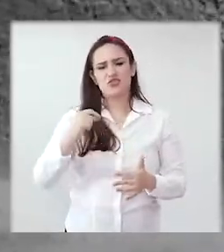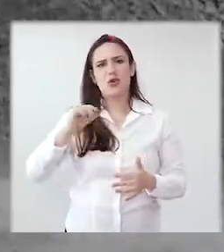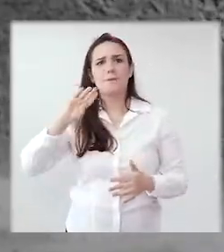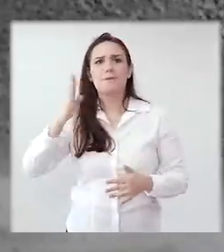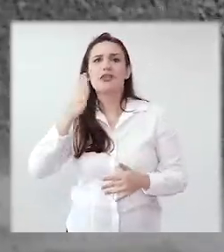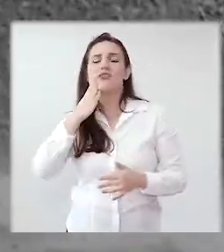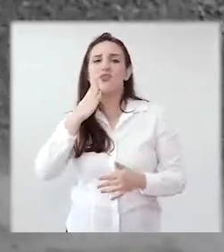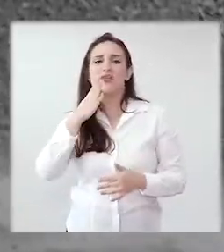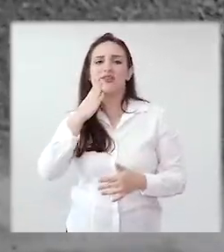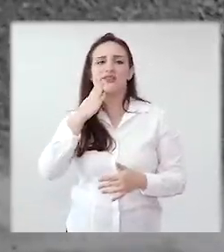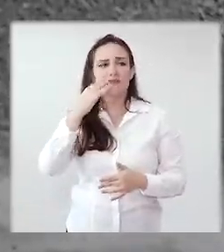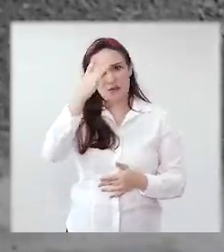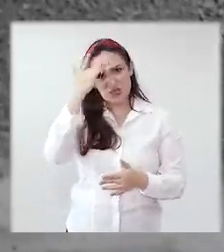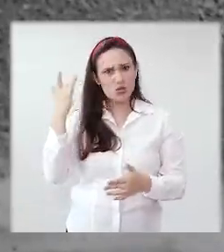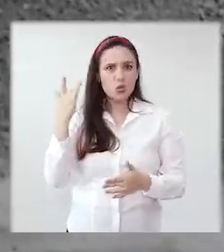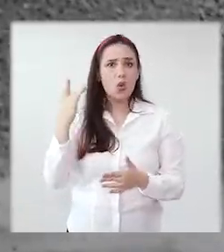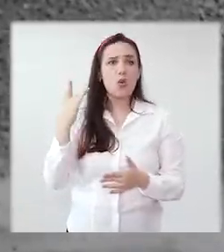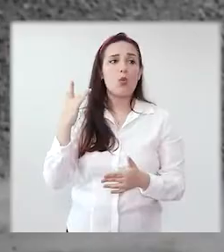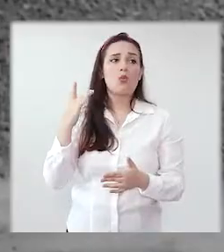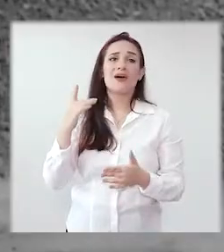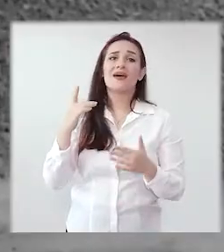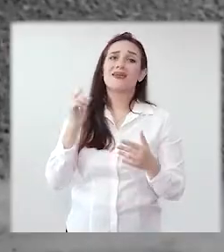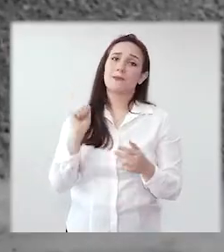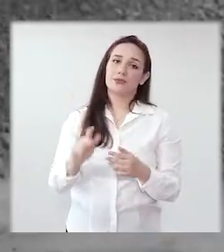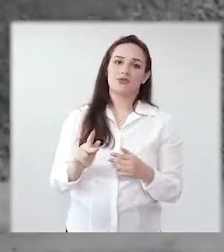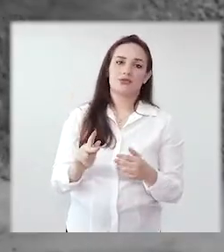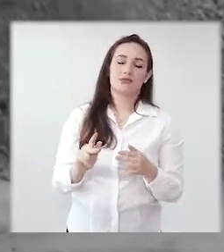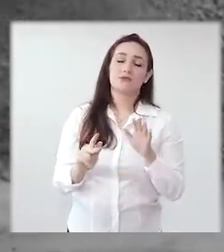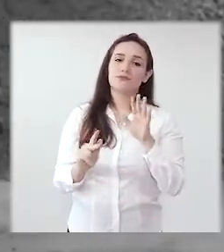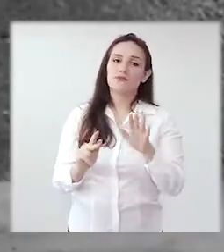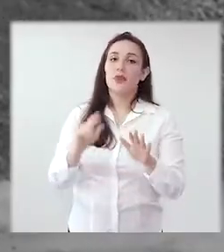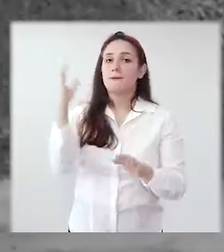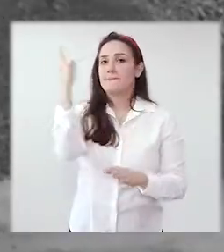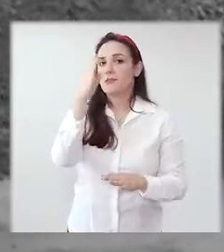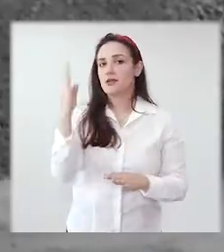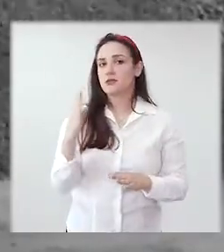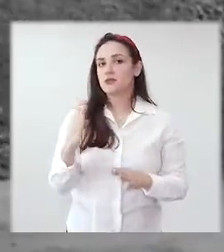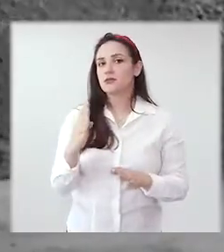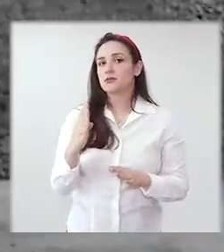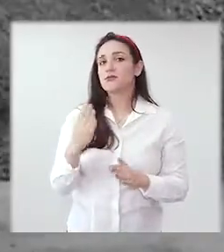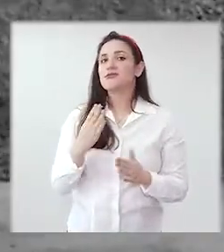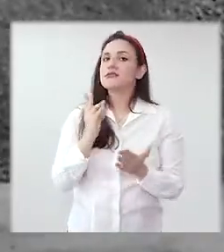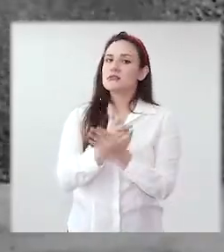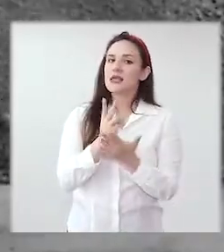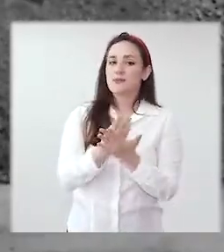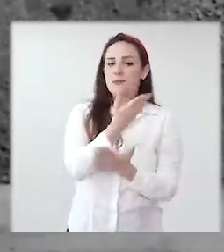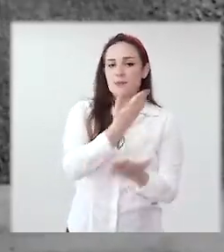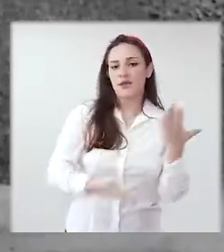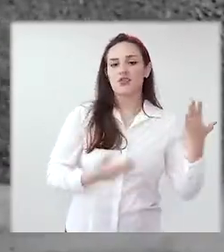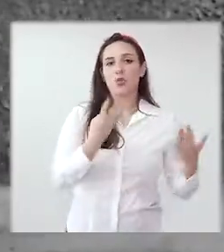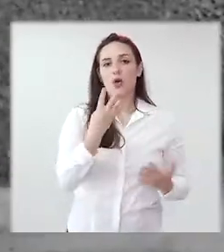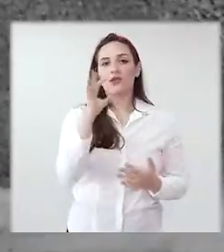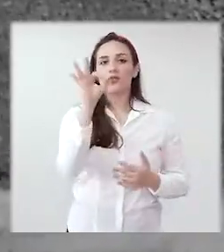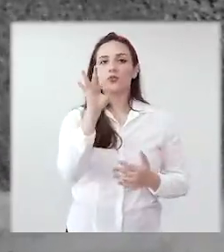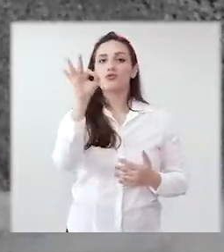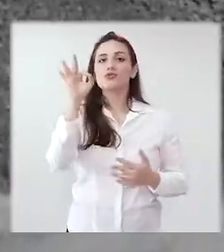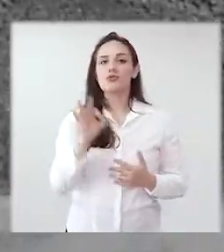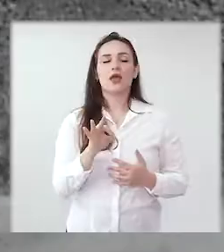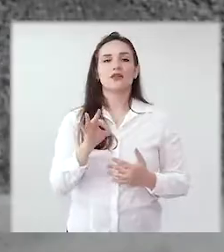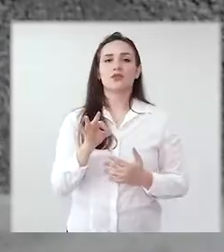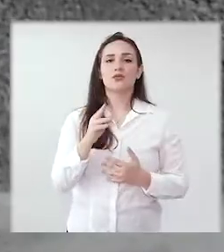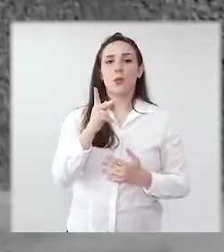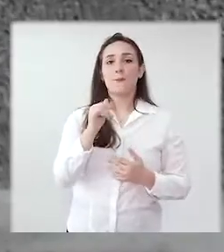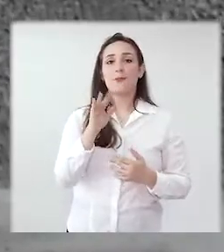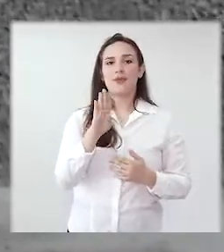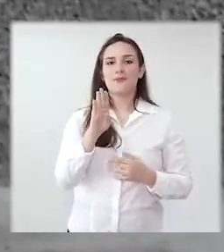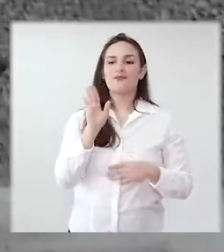a trabalhadores acidentados. E o Brasil perde anualmente 4% do PIB com despesas por práticas pobres